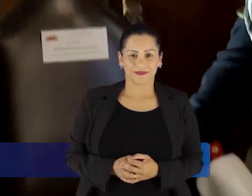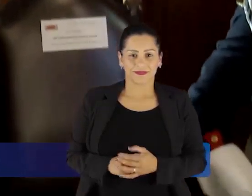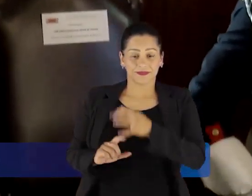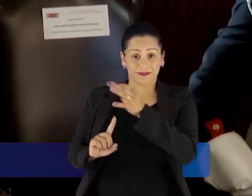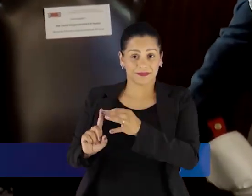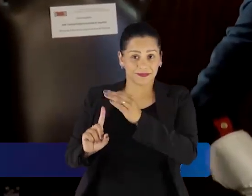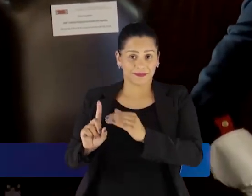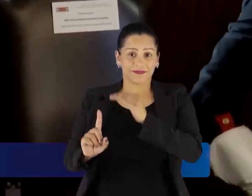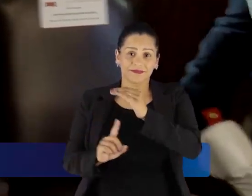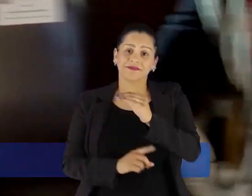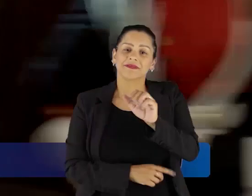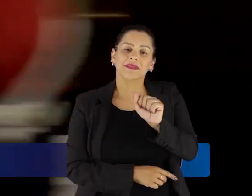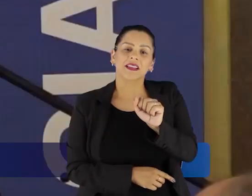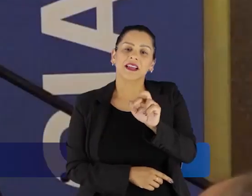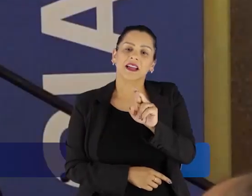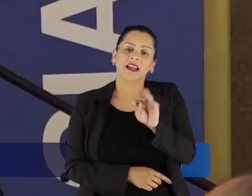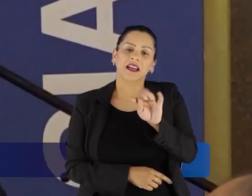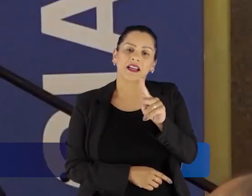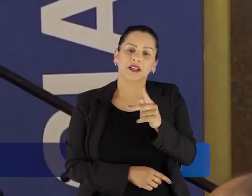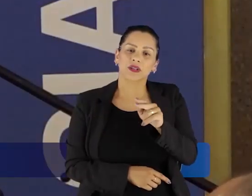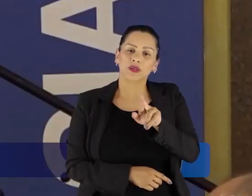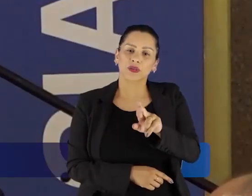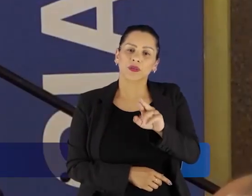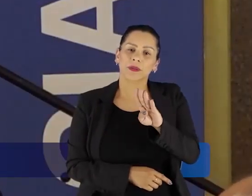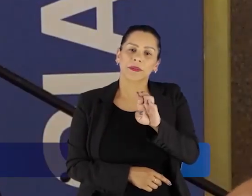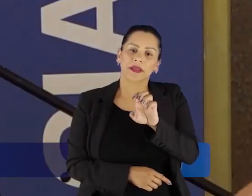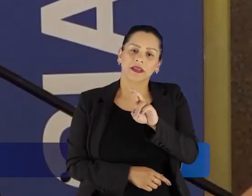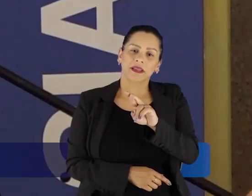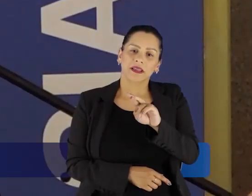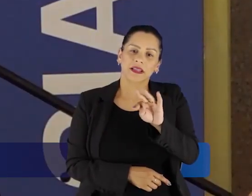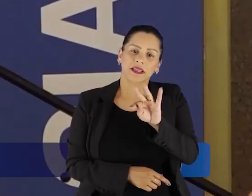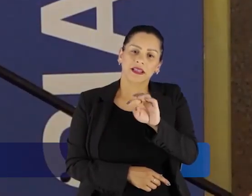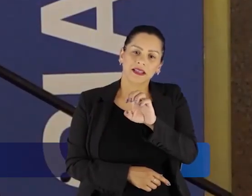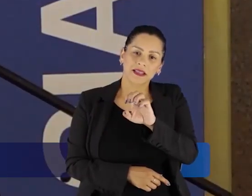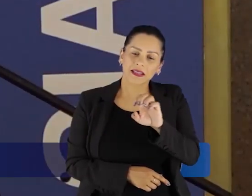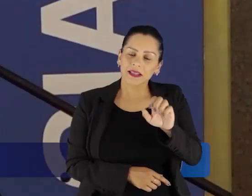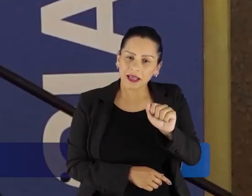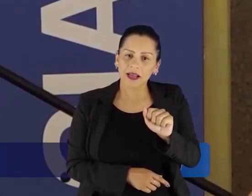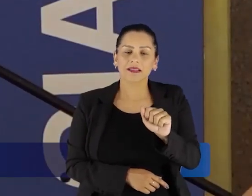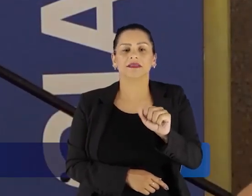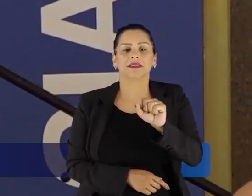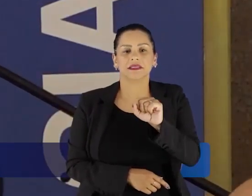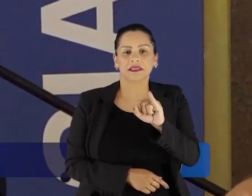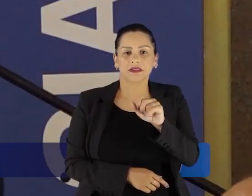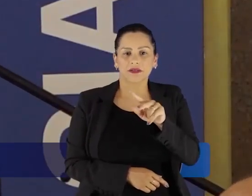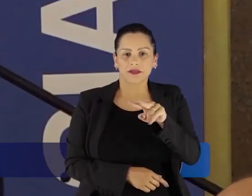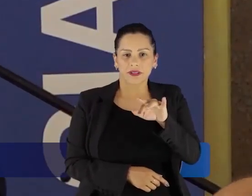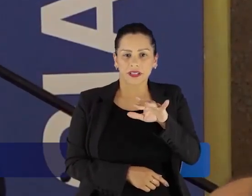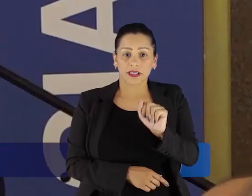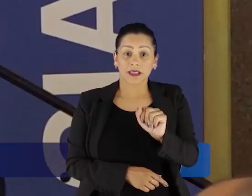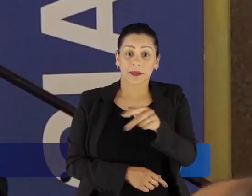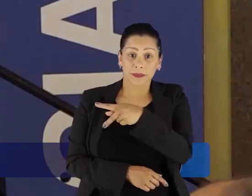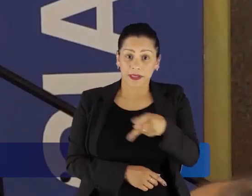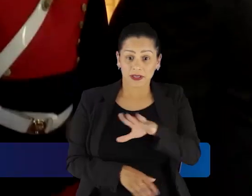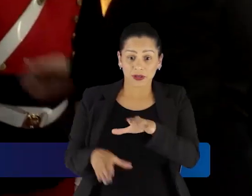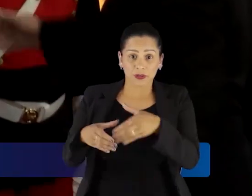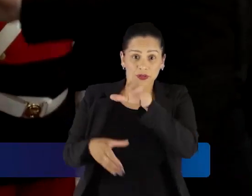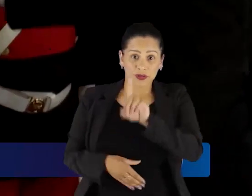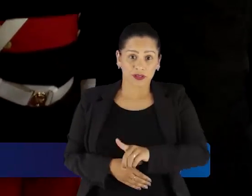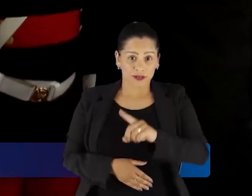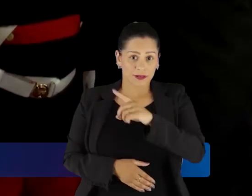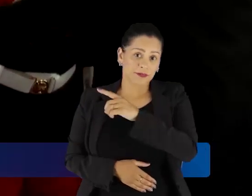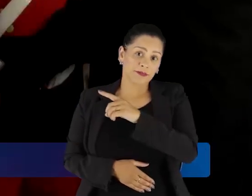O desembargador Artur César Beretta da Silveira presidente da seção de direito privado do Tribunal de